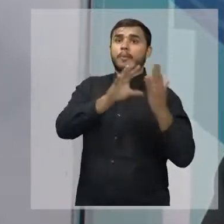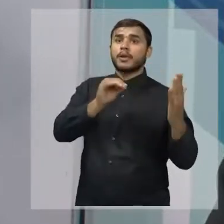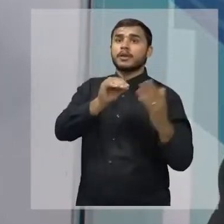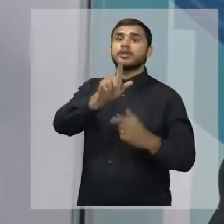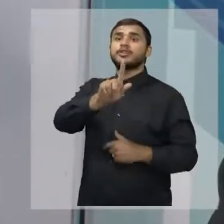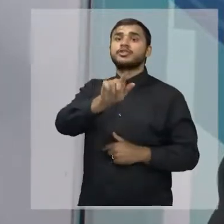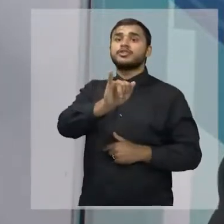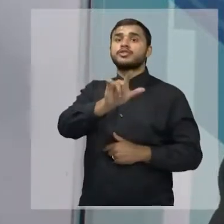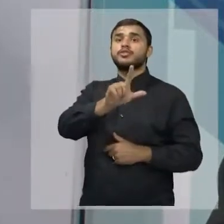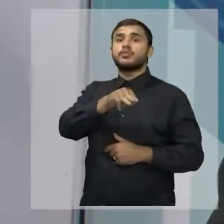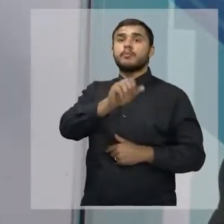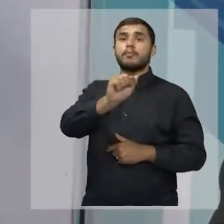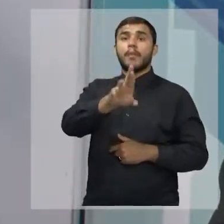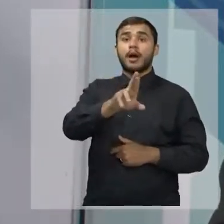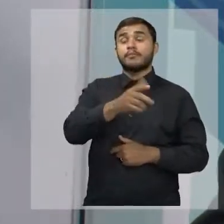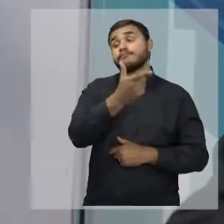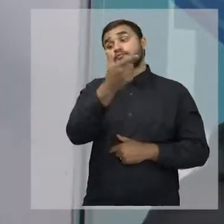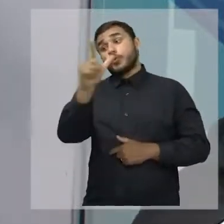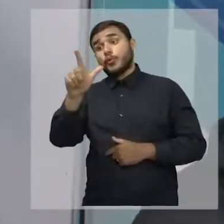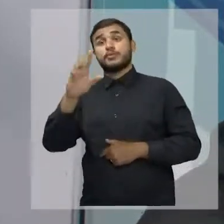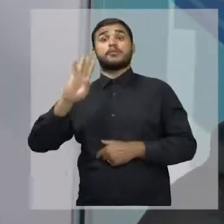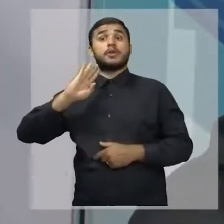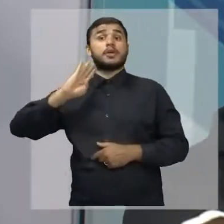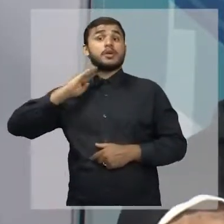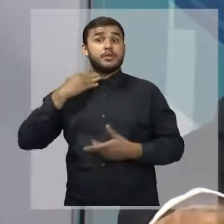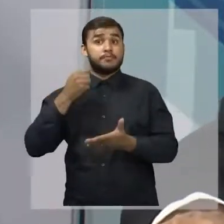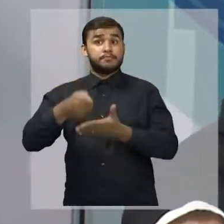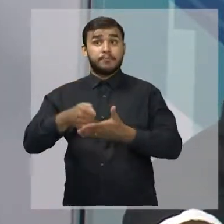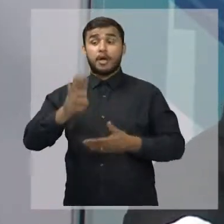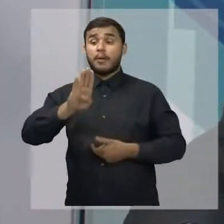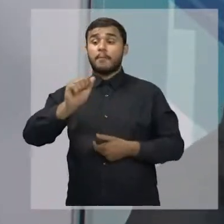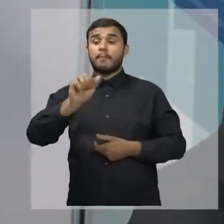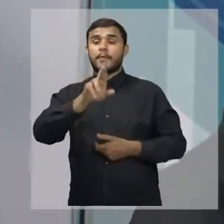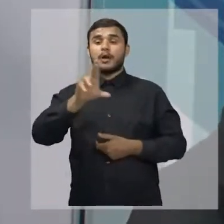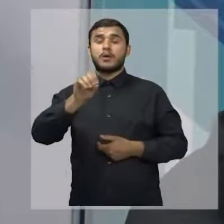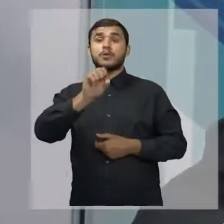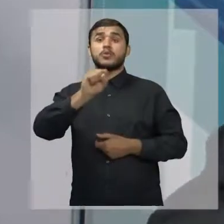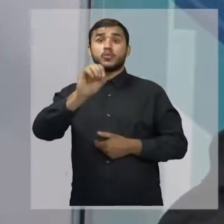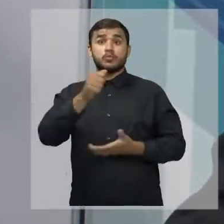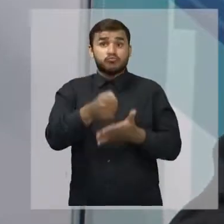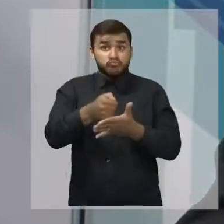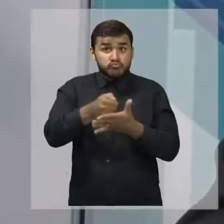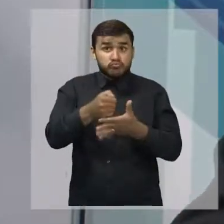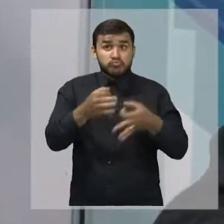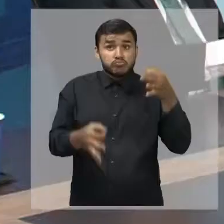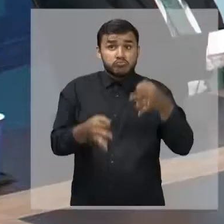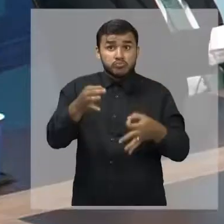Barroso apontou que, por conta desse entendimento de exigir-se o trânsito em julgado,